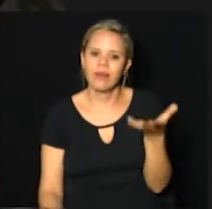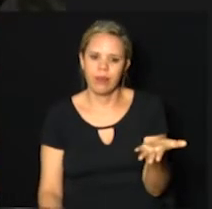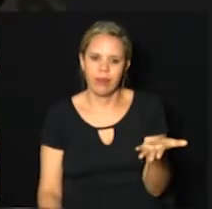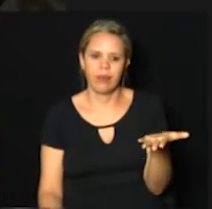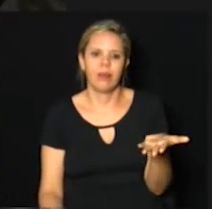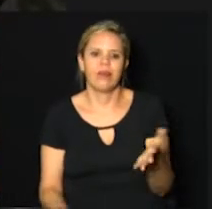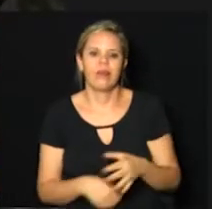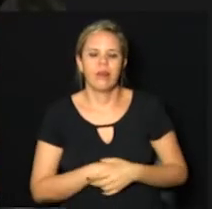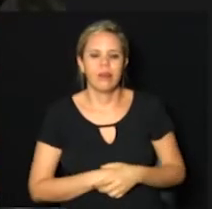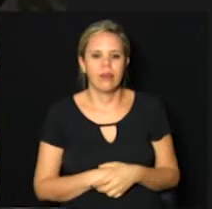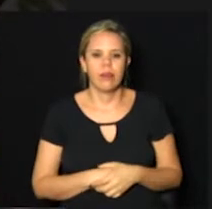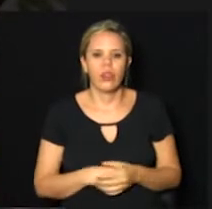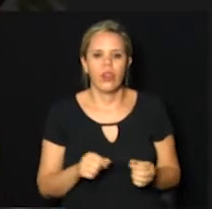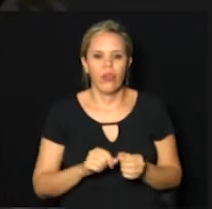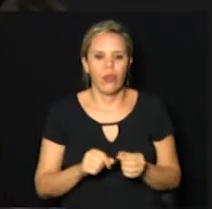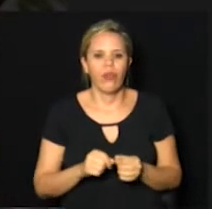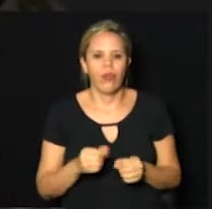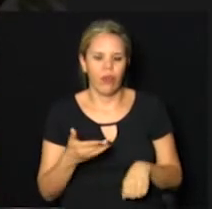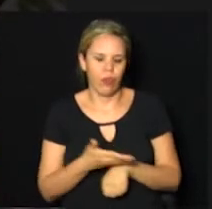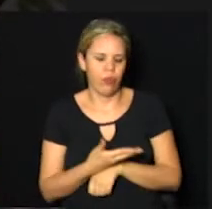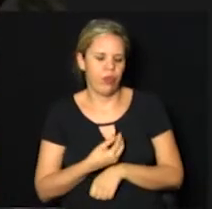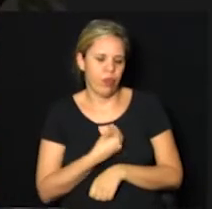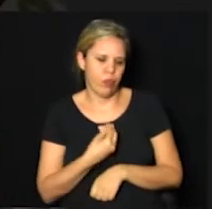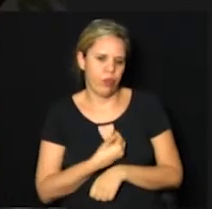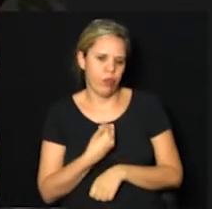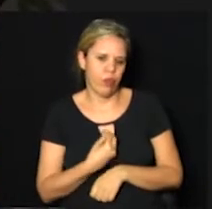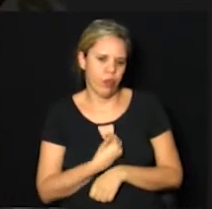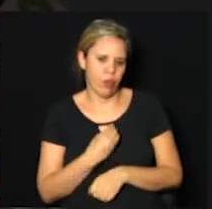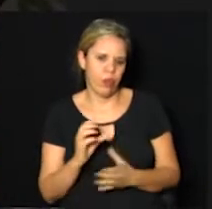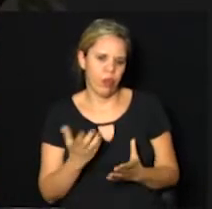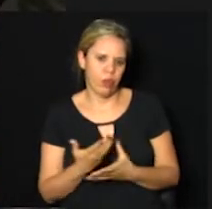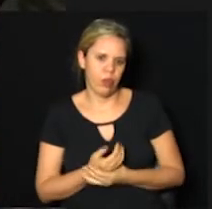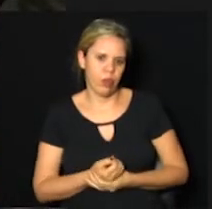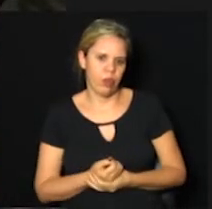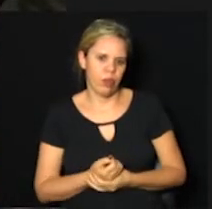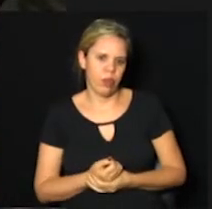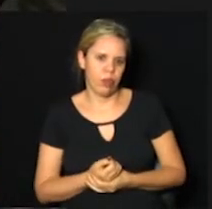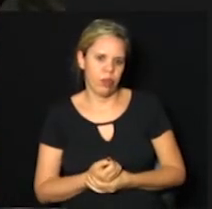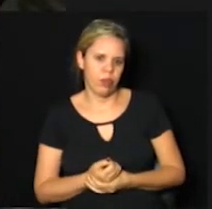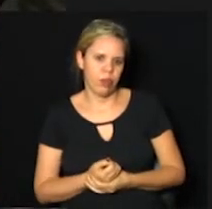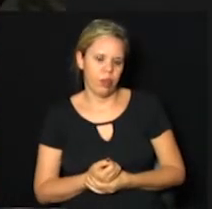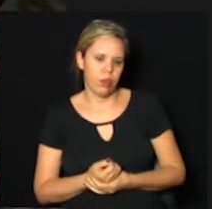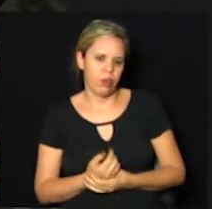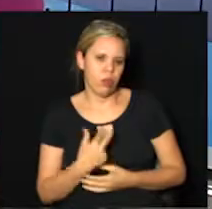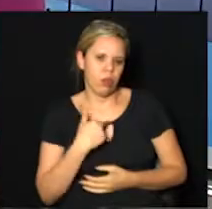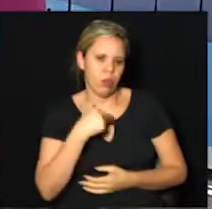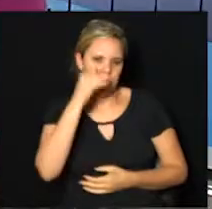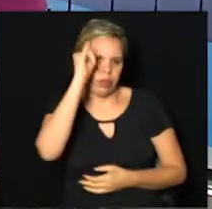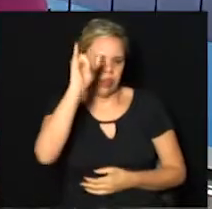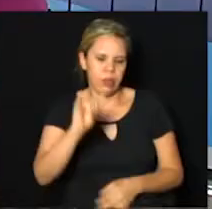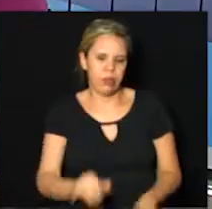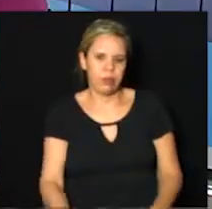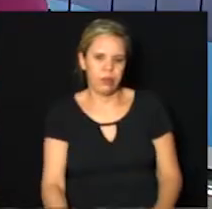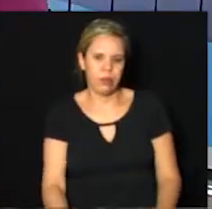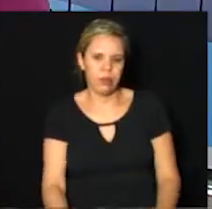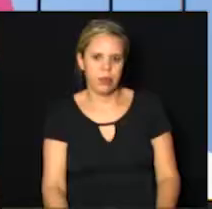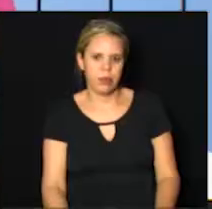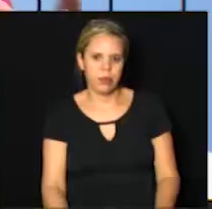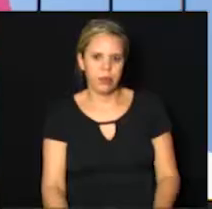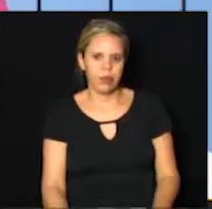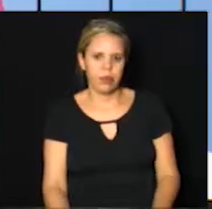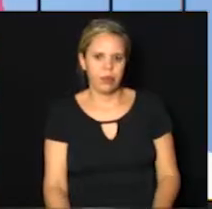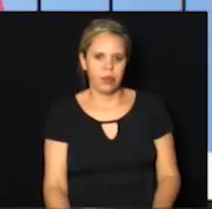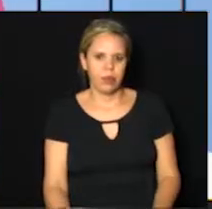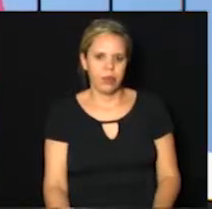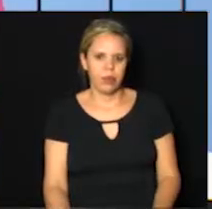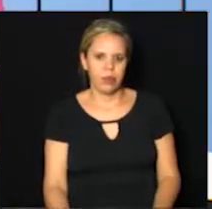Que faz parte, né, da vida, que isso está acontecendo e é inevitável. Doutora, olha só, a nossa roda